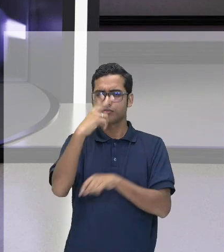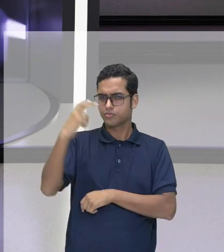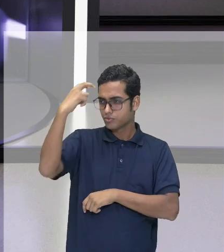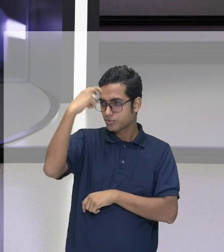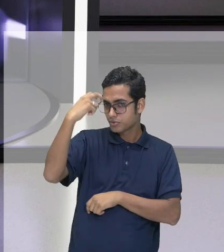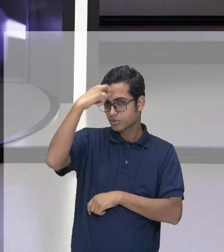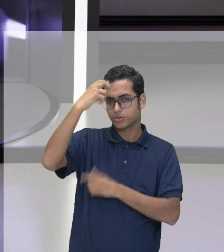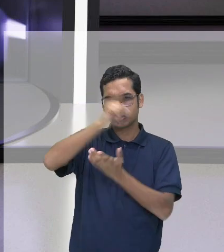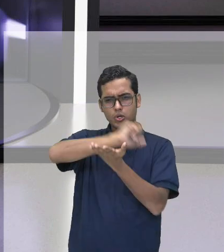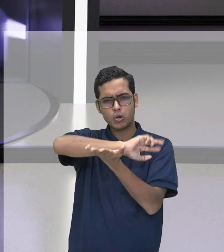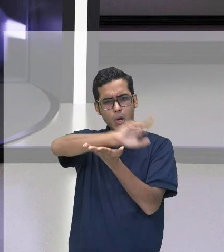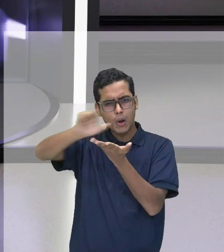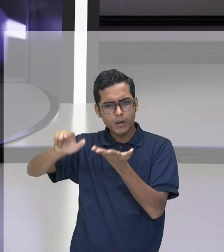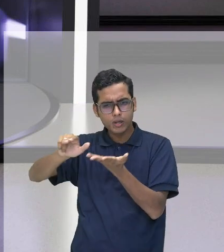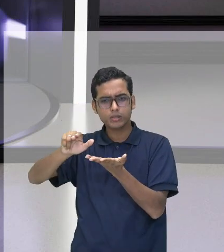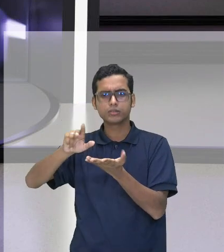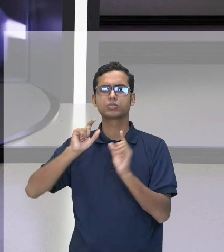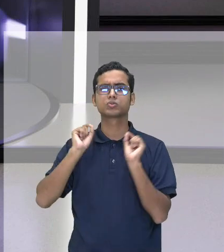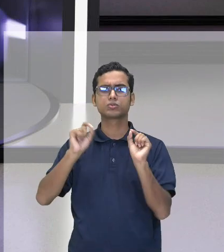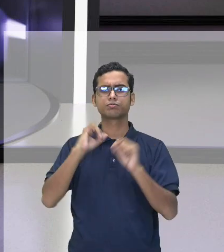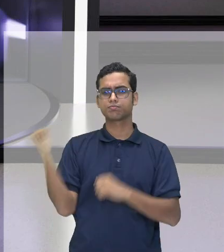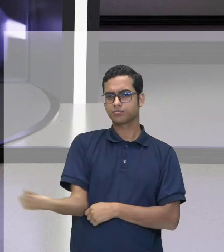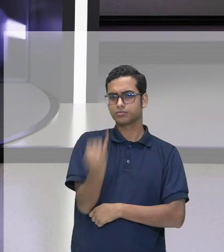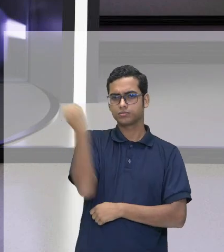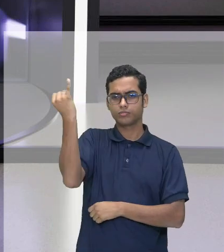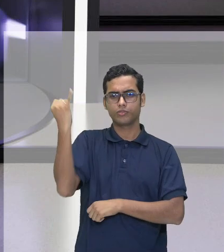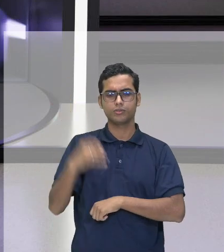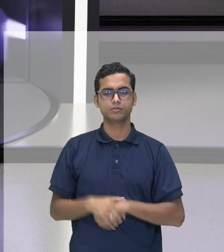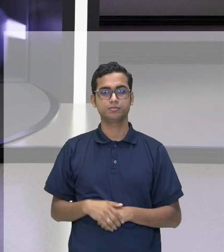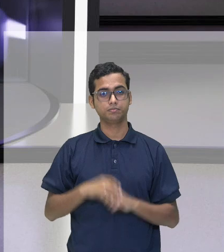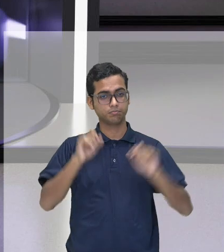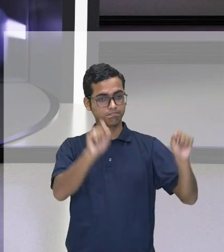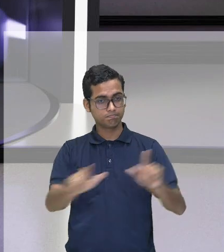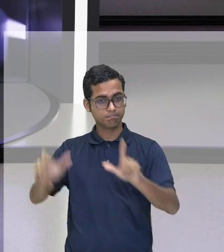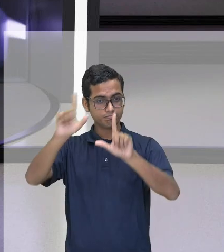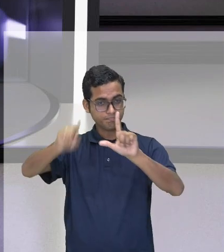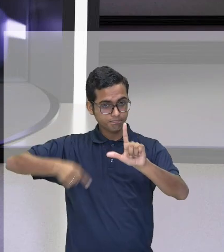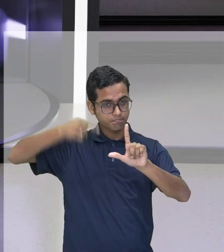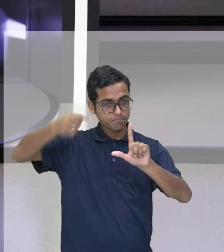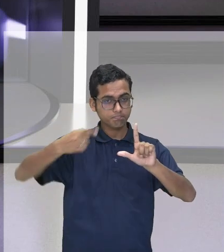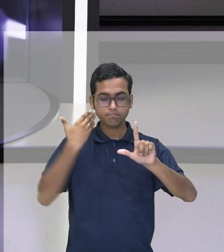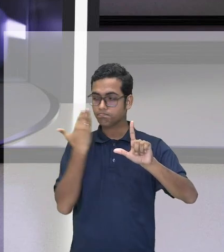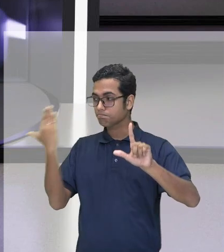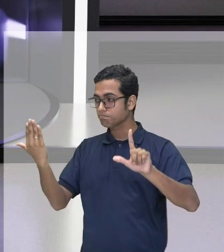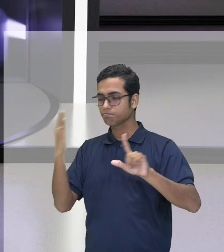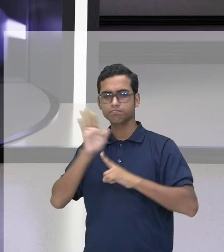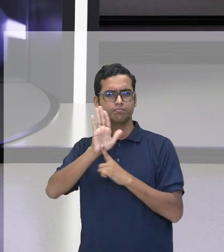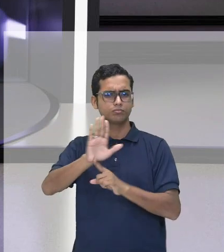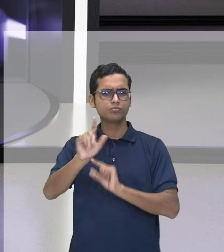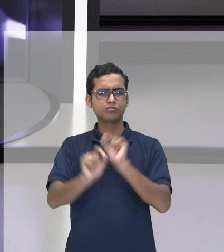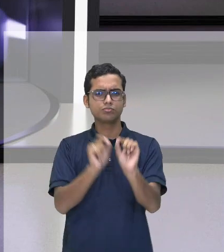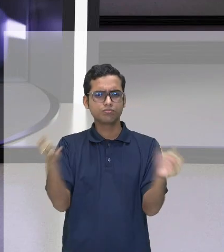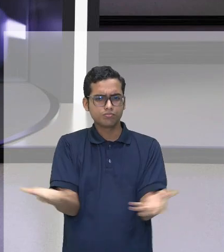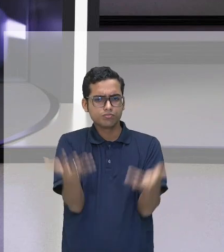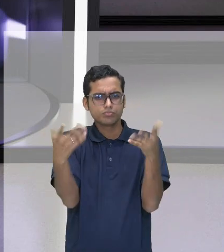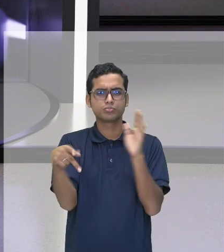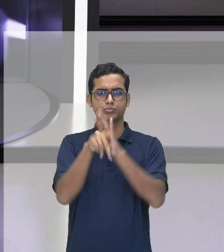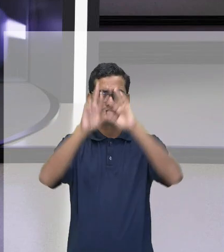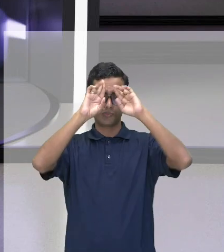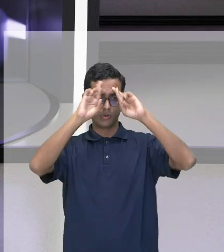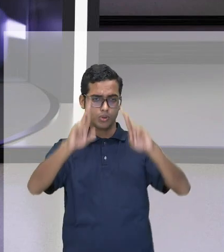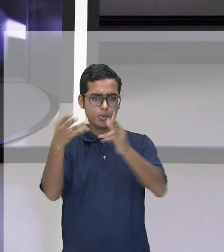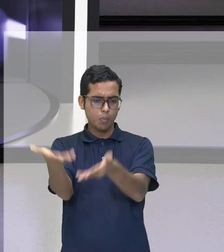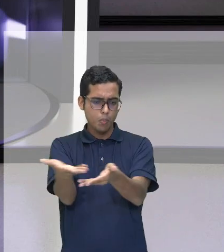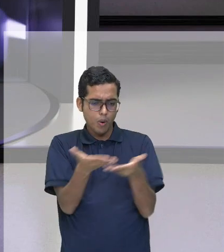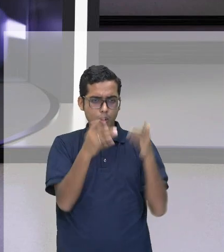muito importante. Né? Na próxima cartela, nós vamos ver que é importante fazer o respeito e acolhimento